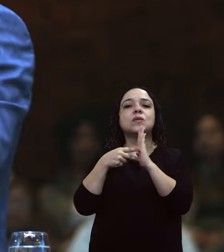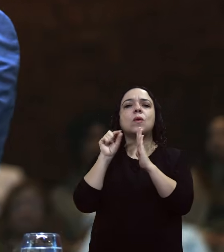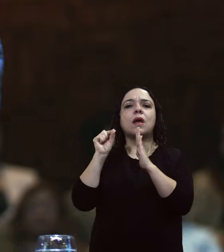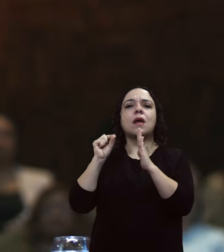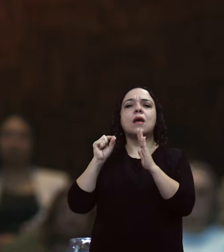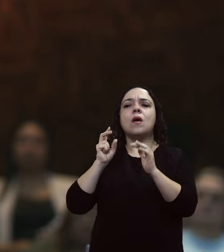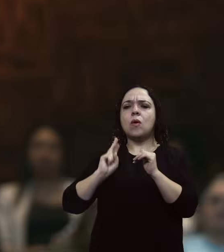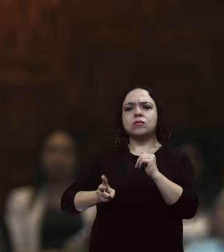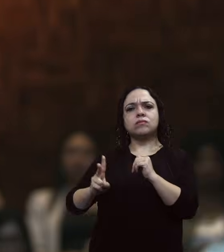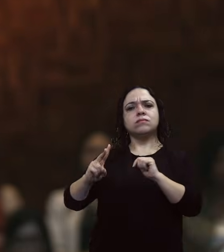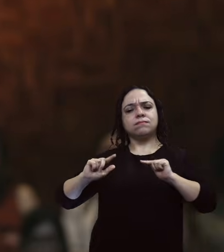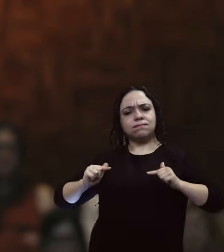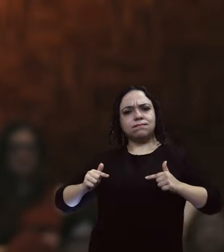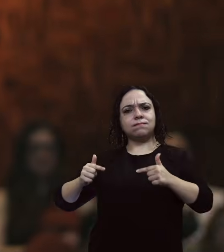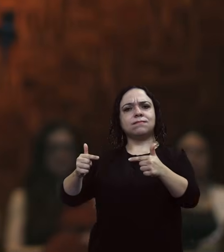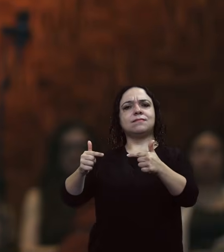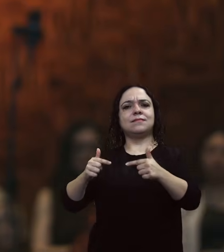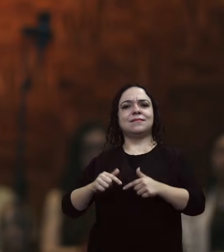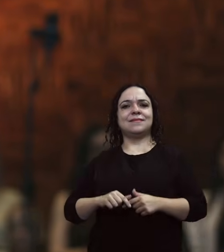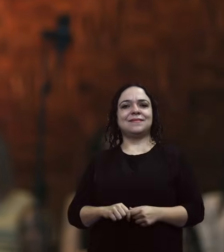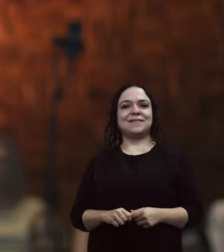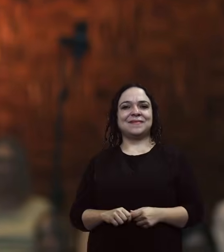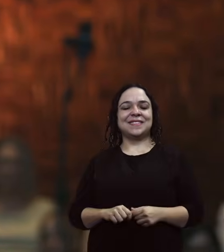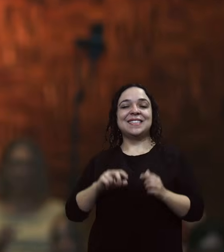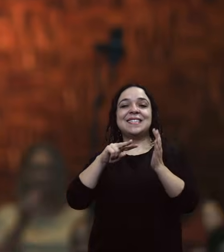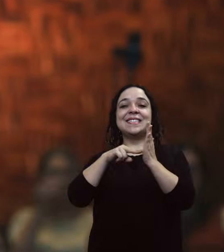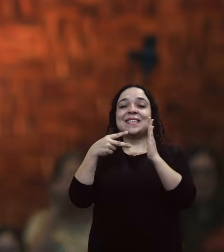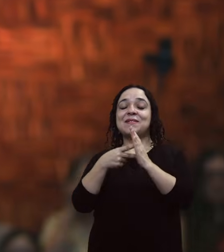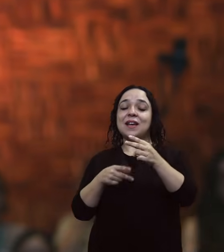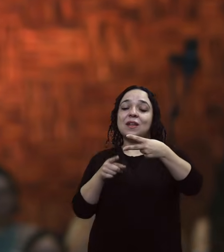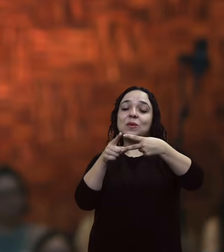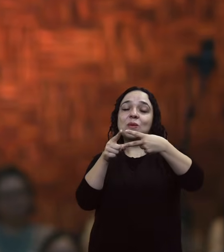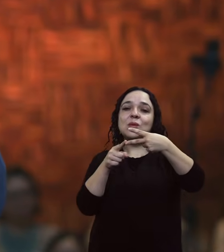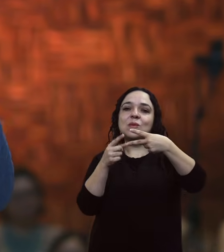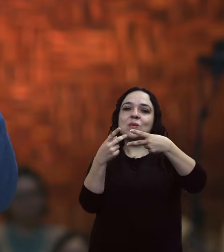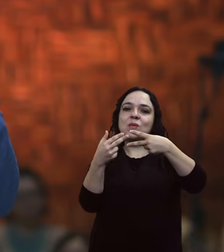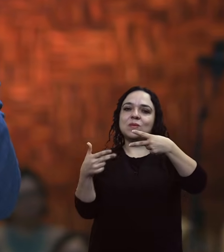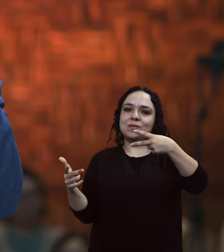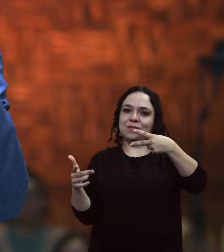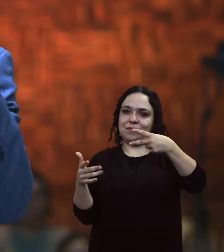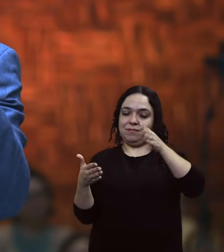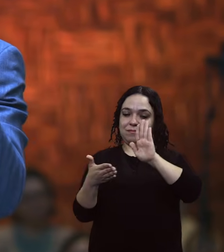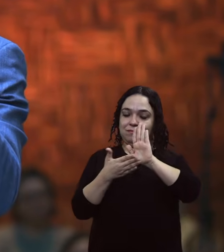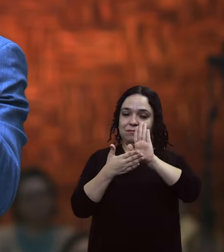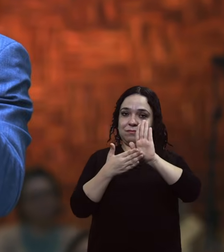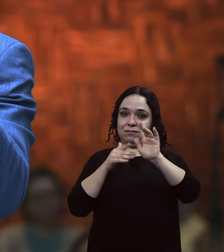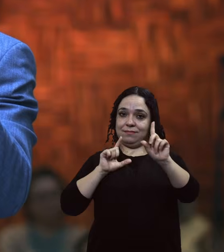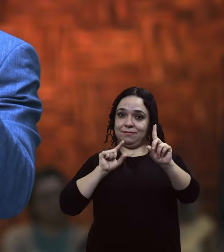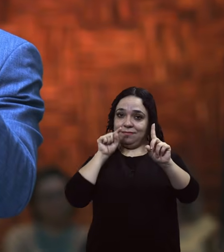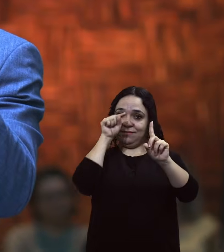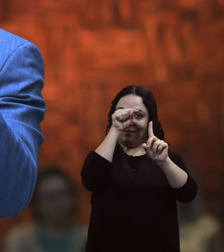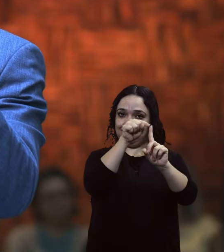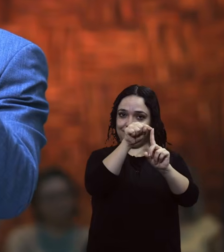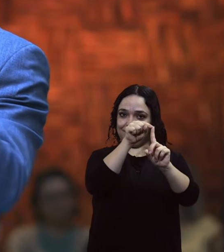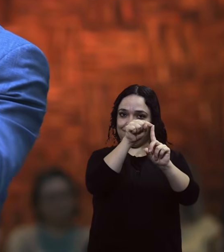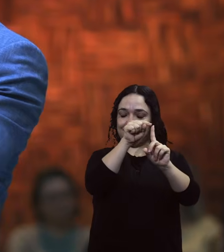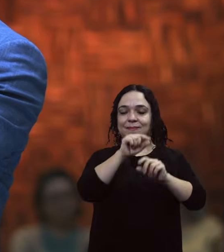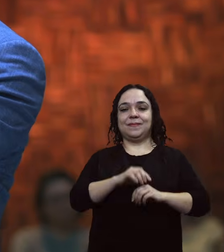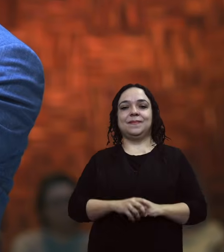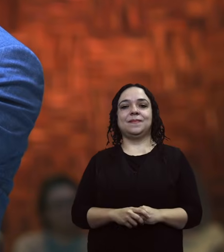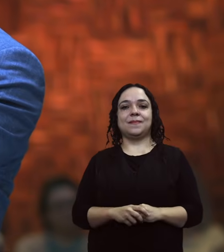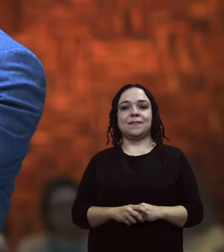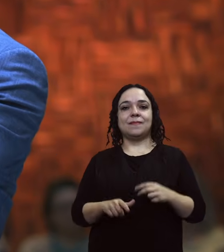E prosperidade na perspectiva bíblica tem a ver com duas coisas: propósito